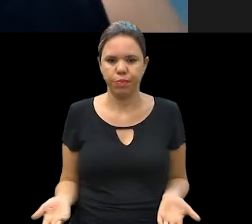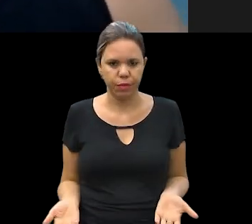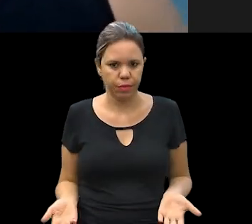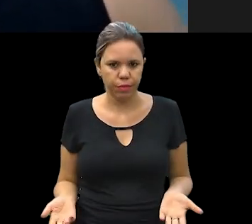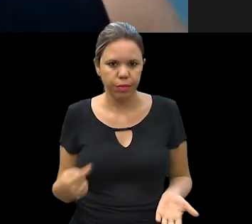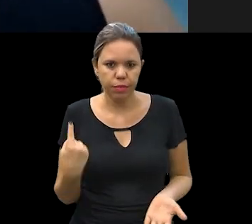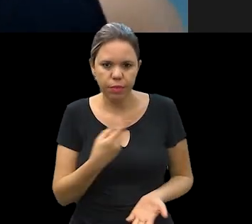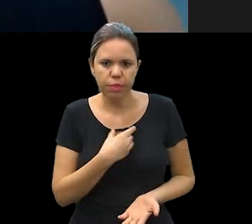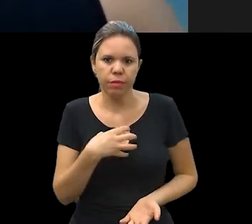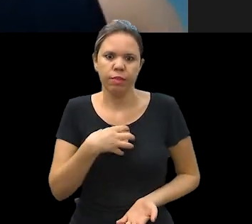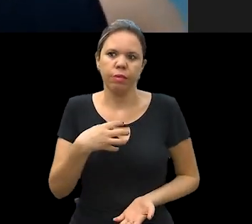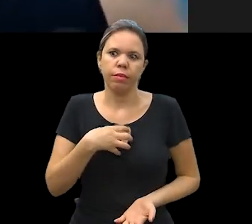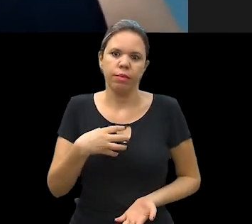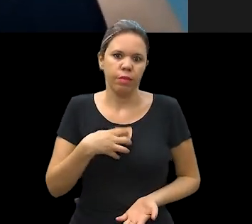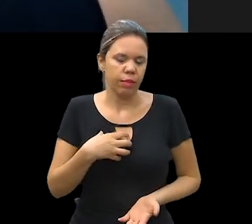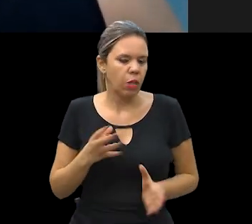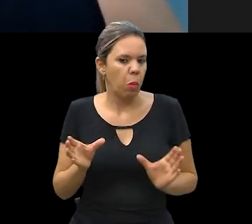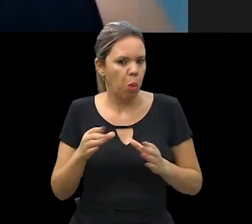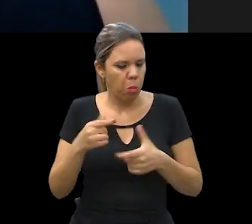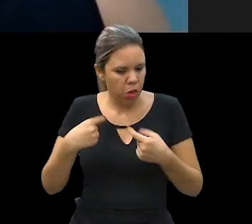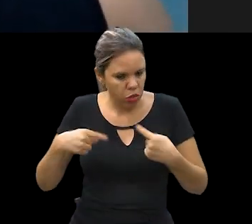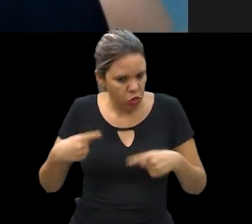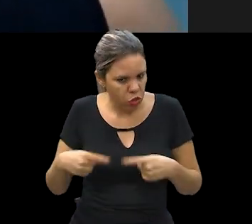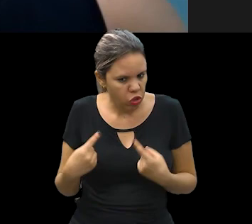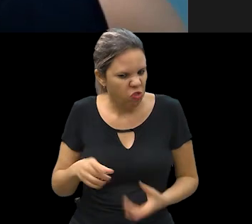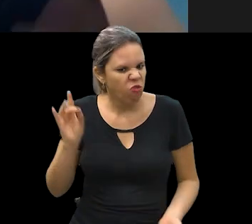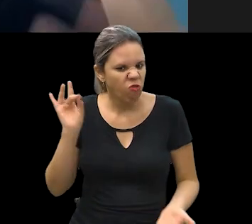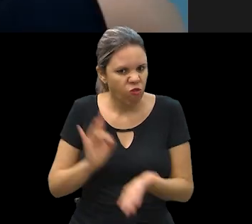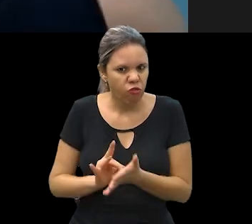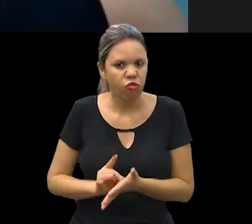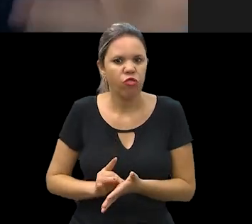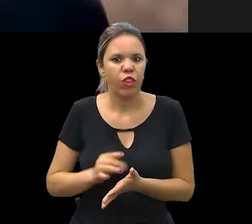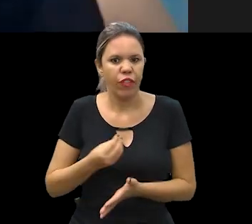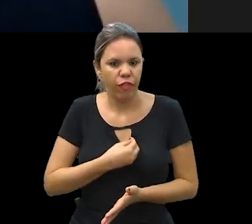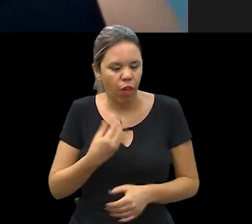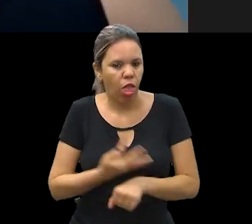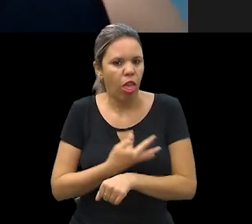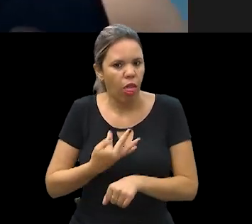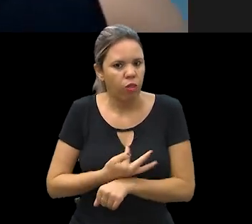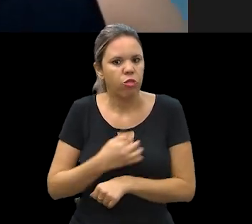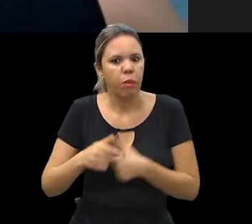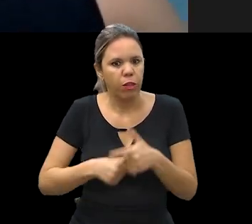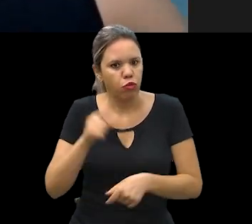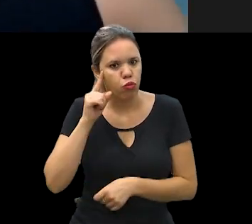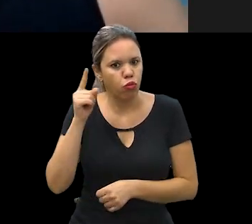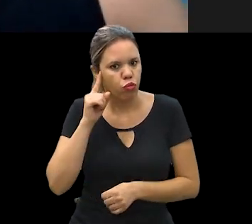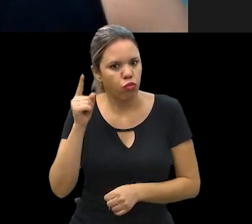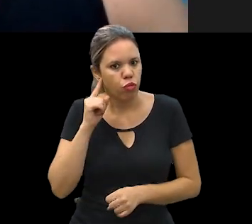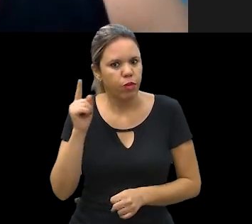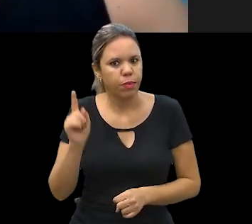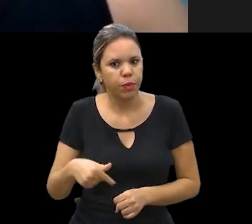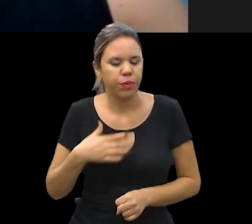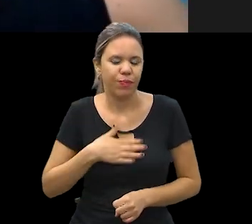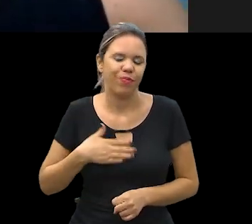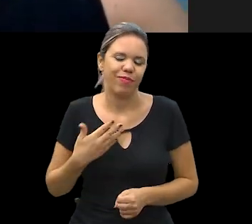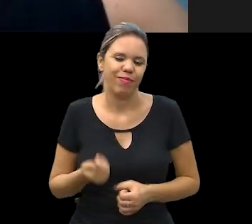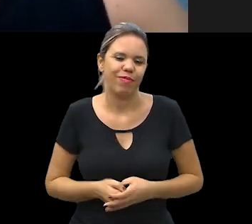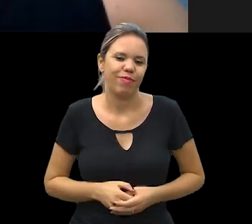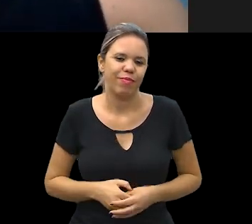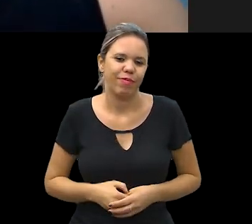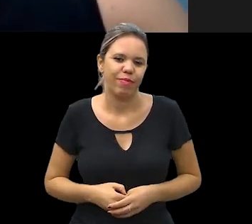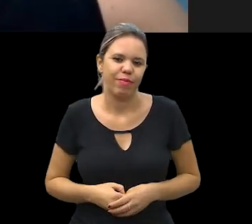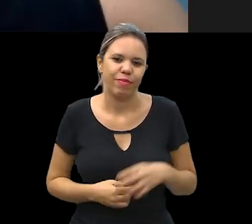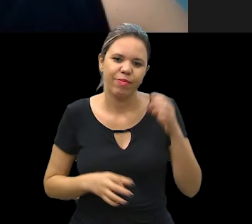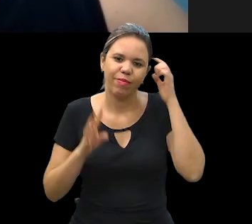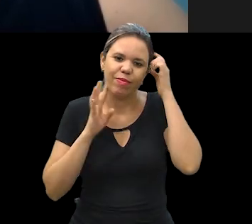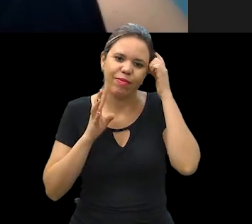Então foi onde a gente sentiu mesmo uma banda de verdade, vivendo só disso, fazendo isso todo dia, que é o que a gente mais gosta,